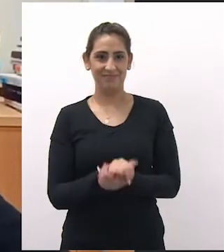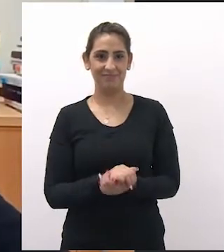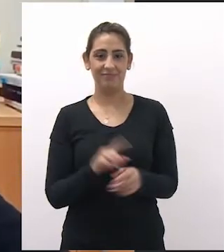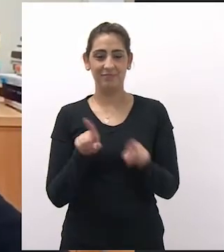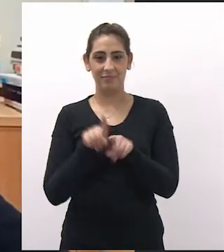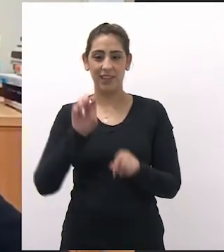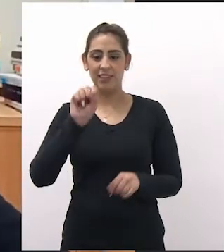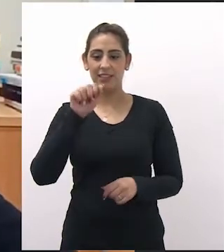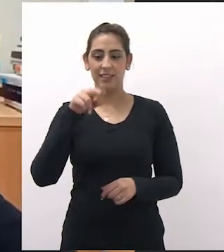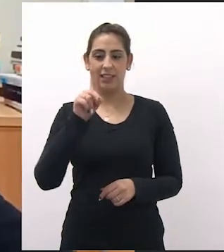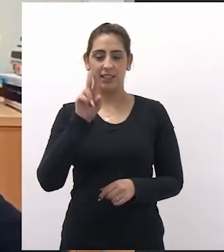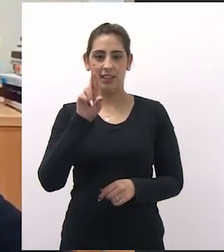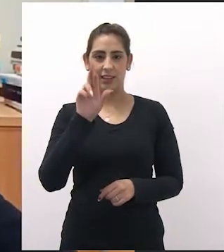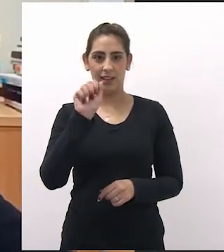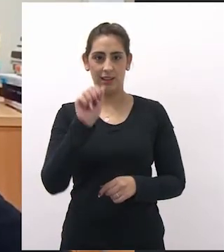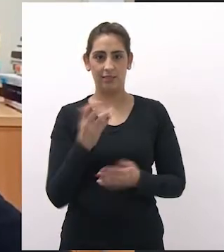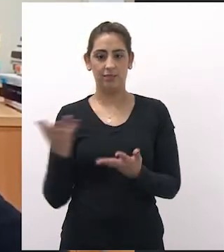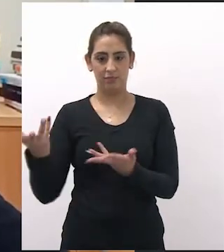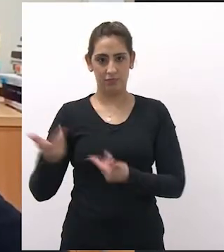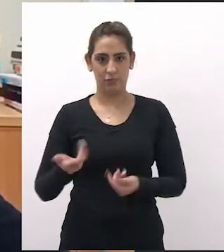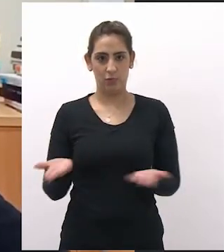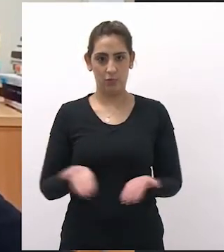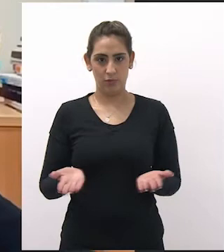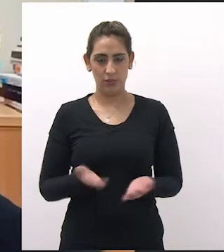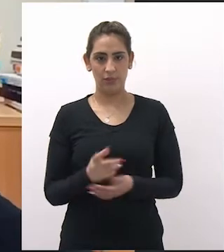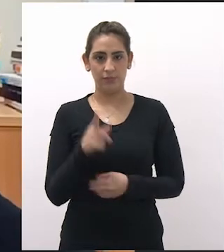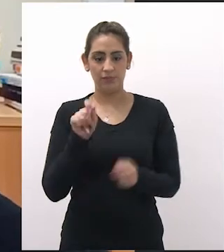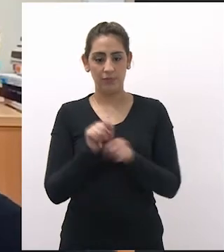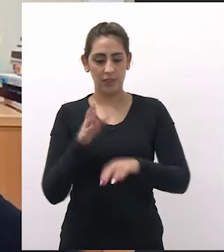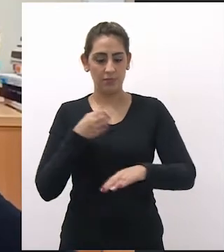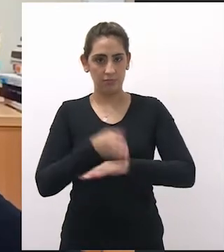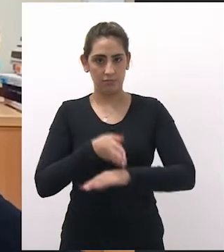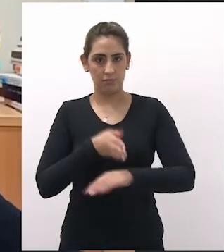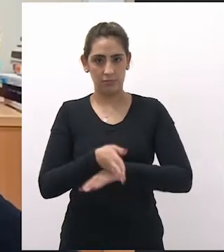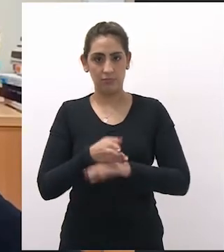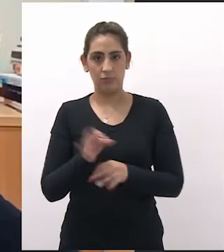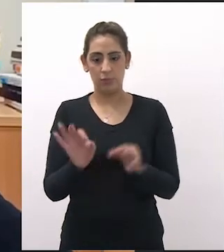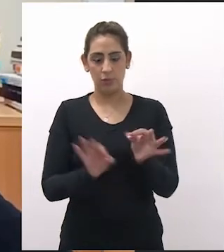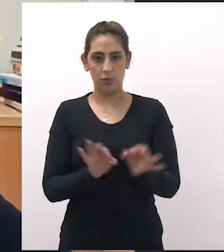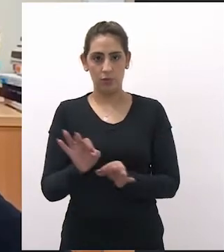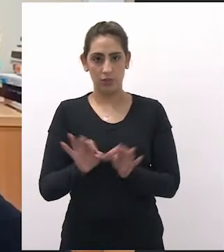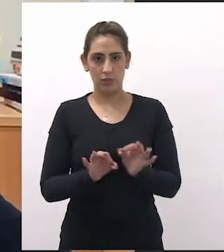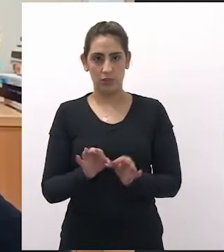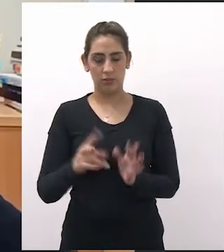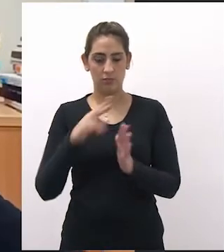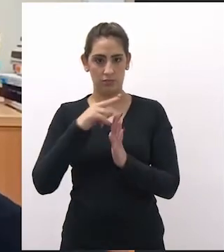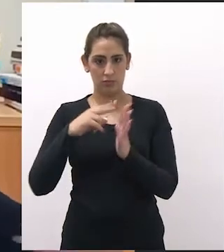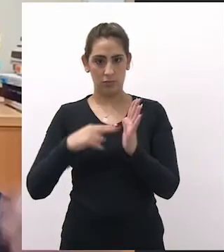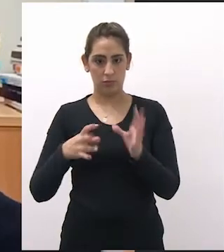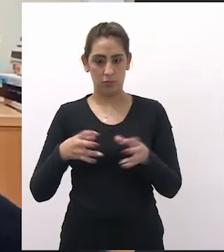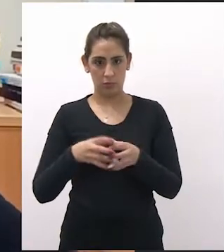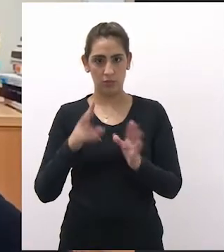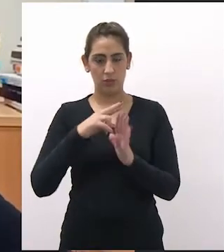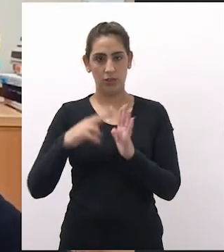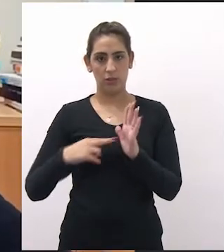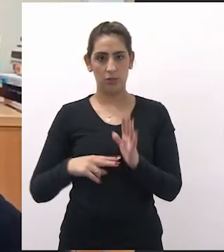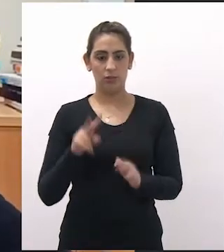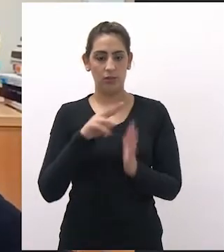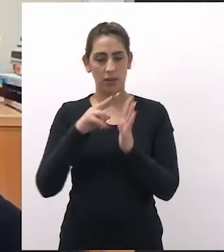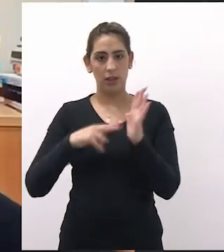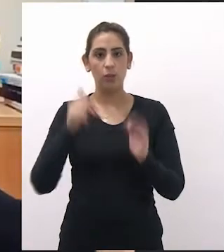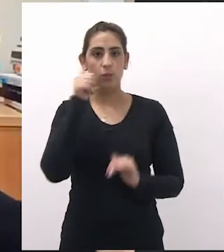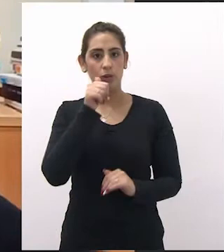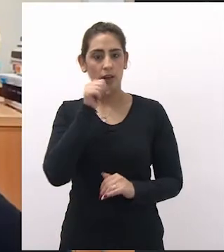Ribeiro, que fazem parte aí do projeto do Clube de Leitura Lendo Mulheres Pretas, juntamente com